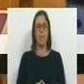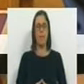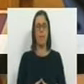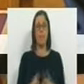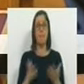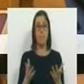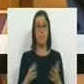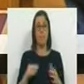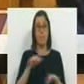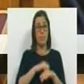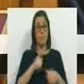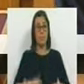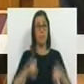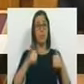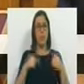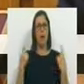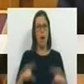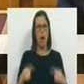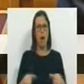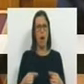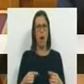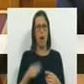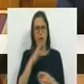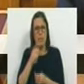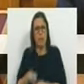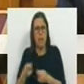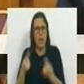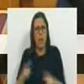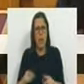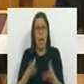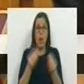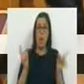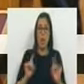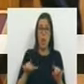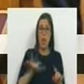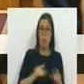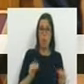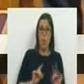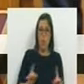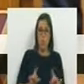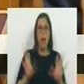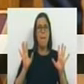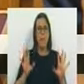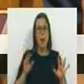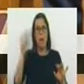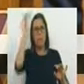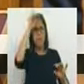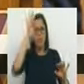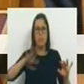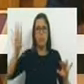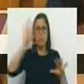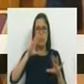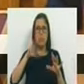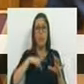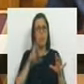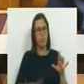que no meio urbano também há culturas agrícolas, talvez não haja muitas em Lisboa, mas na província, pelo